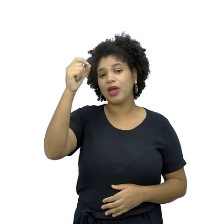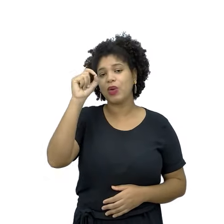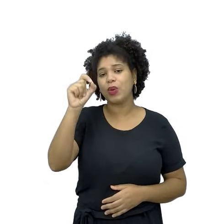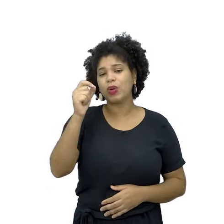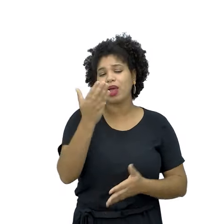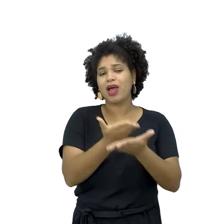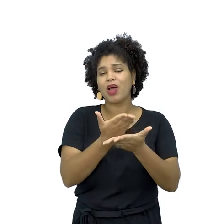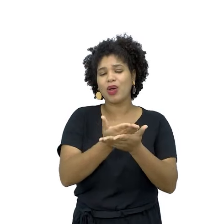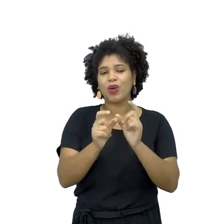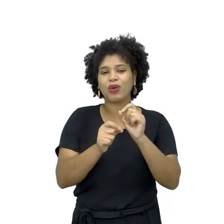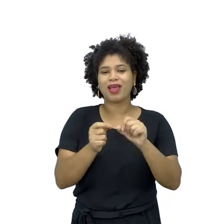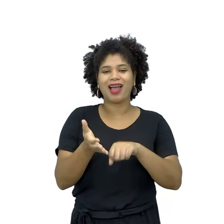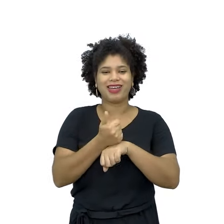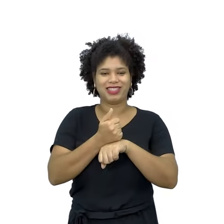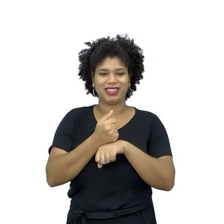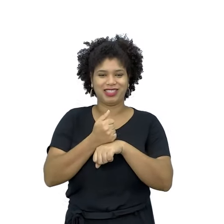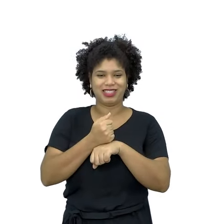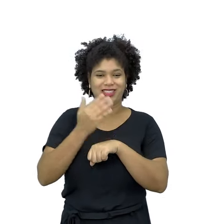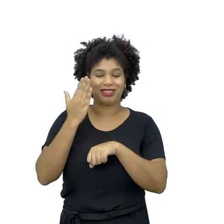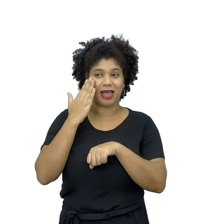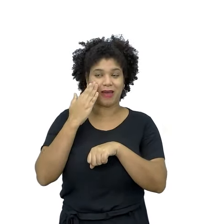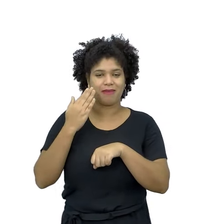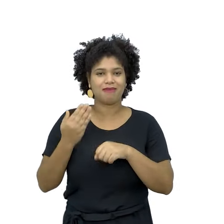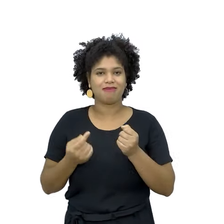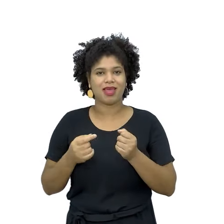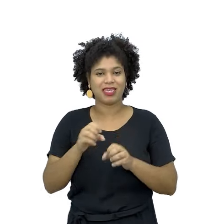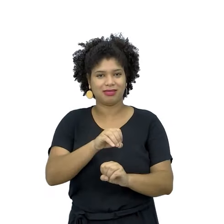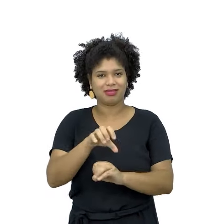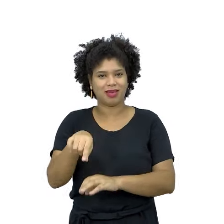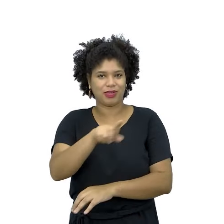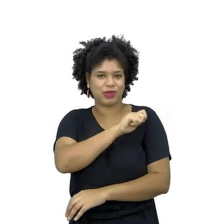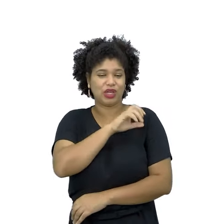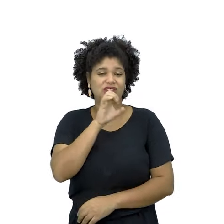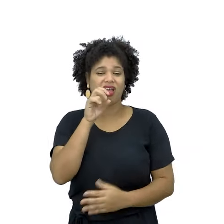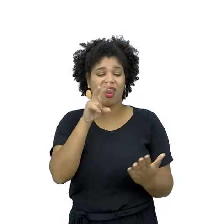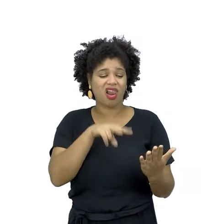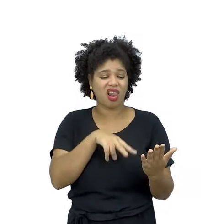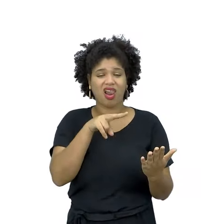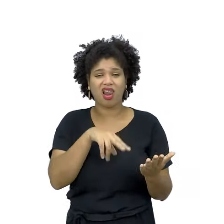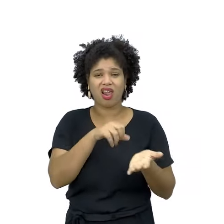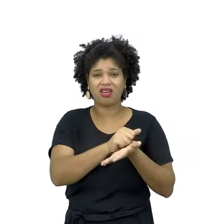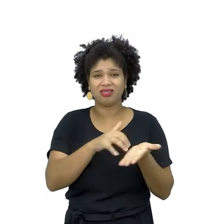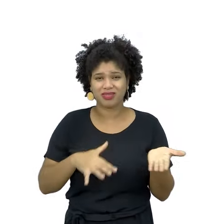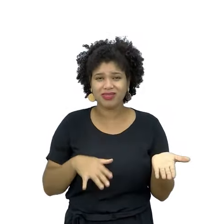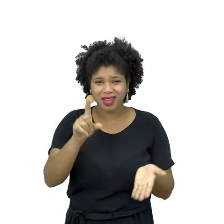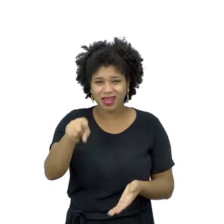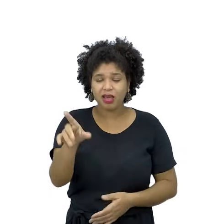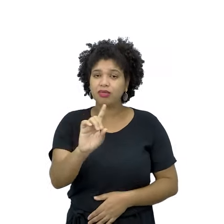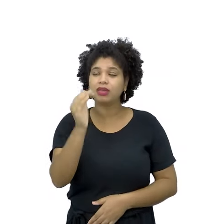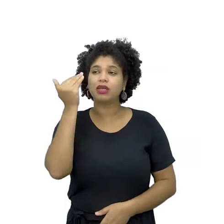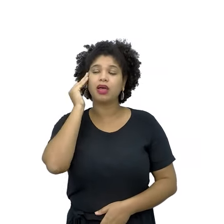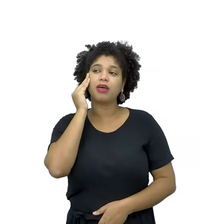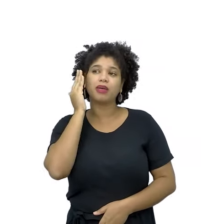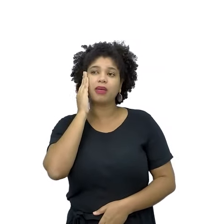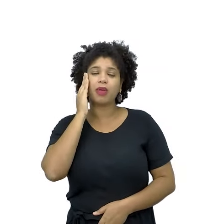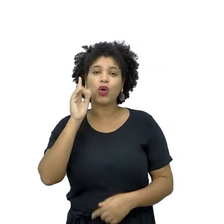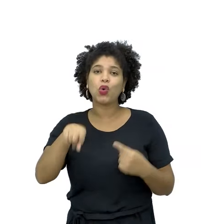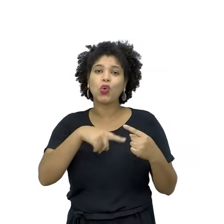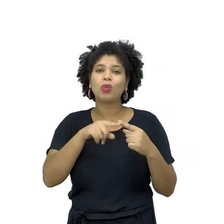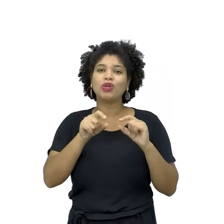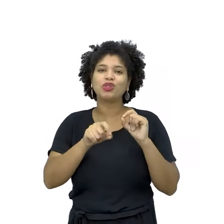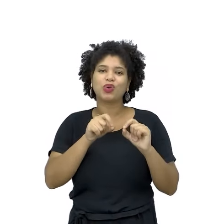a aula antes de aplicar a aula. Então, não adianta só eu ler as atividades, eu preciso saber qual que é a intenção.